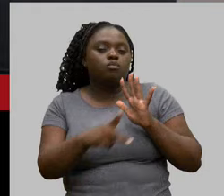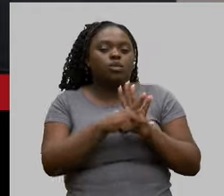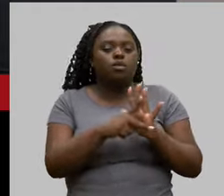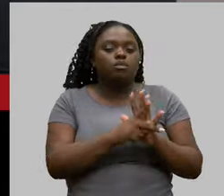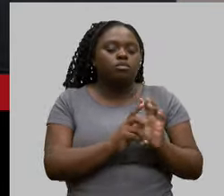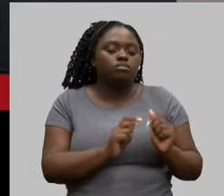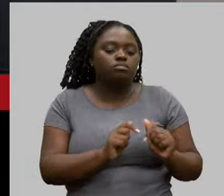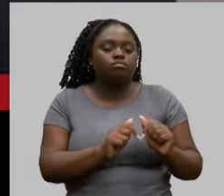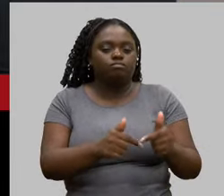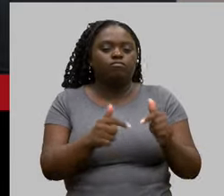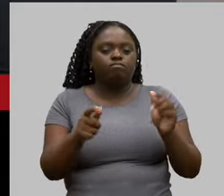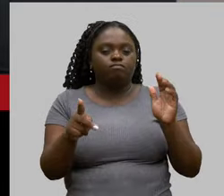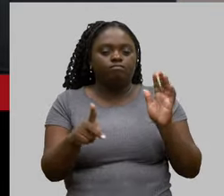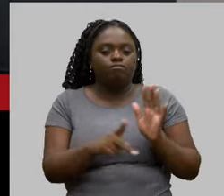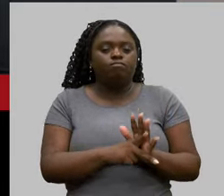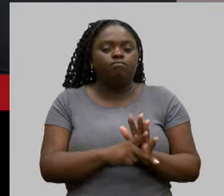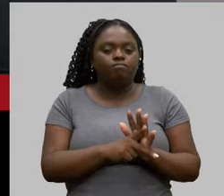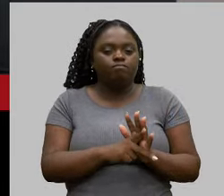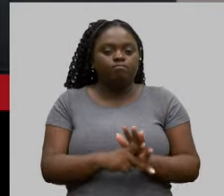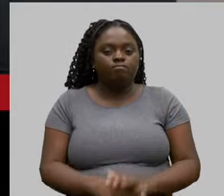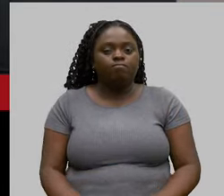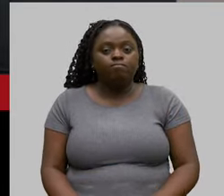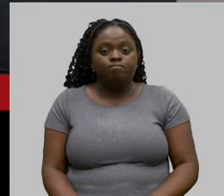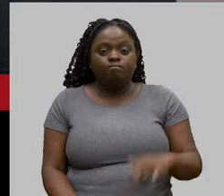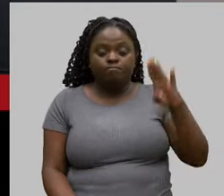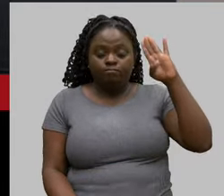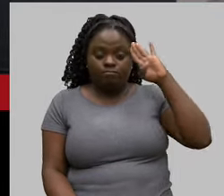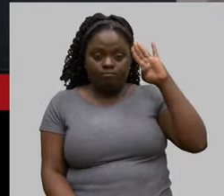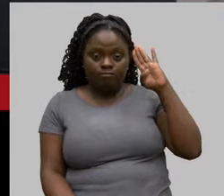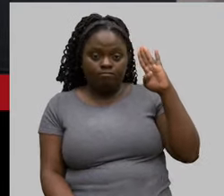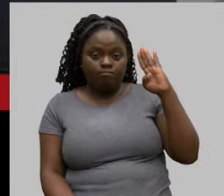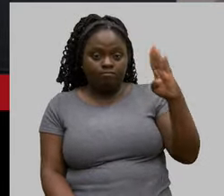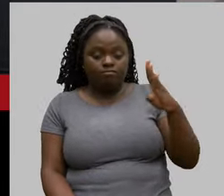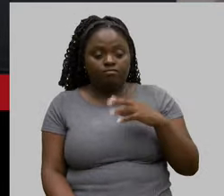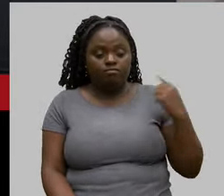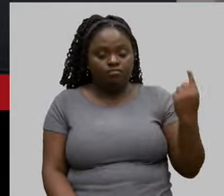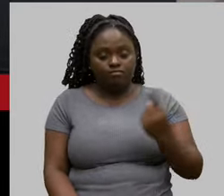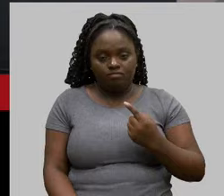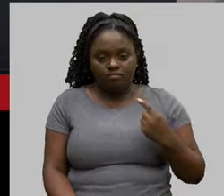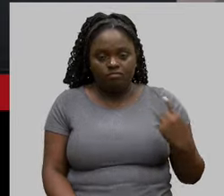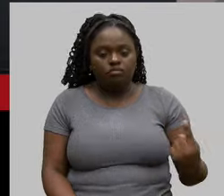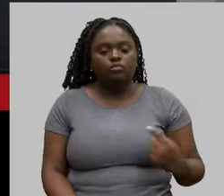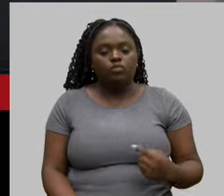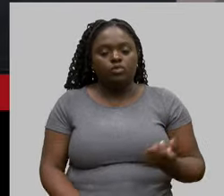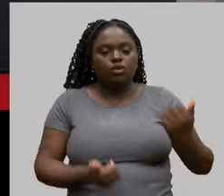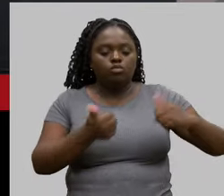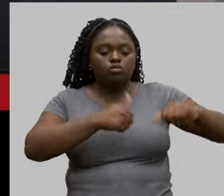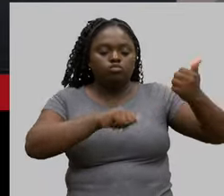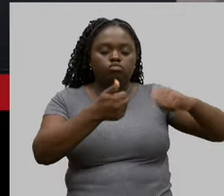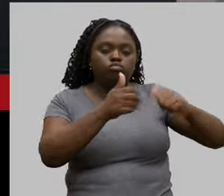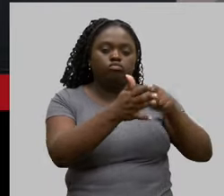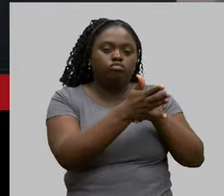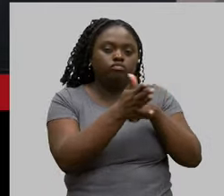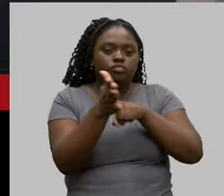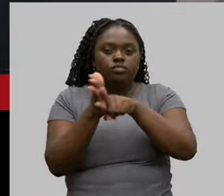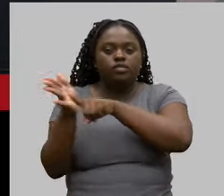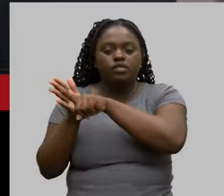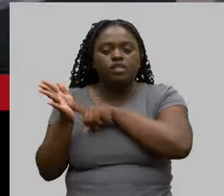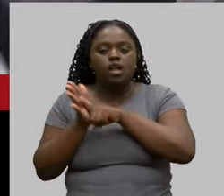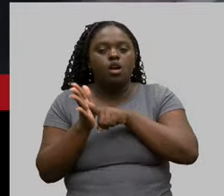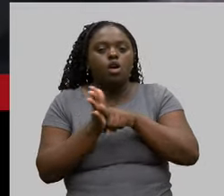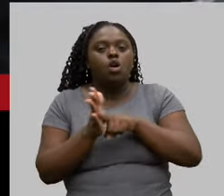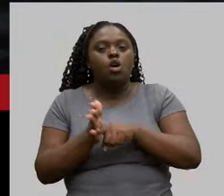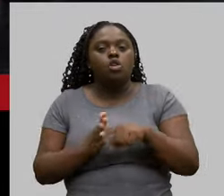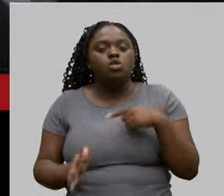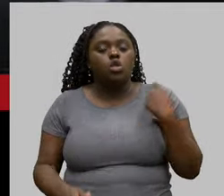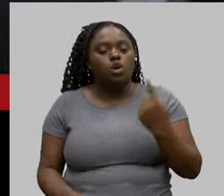Nossa com relação aos regimes próprios especialmente com relação a nós né auditores fiscais da Receita Federal do Brasil que estamos acedidos